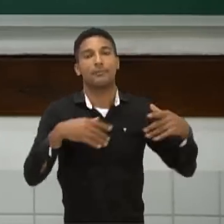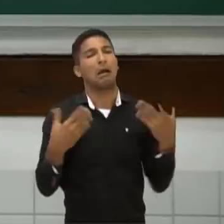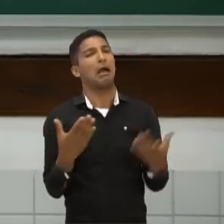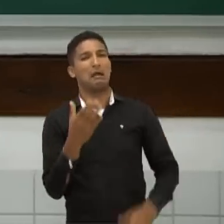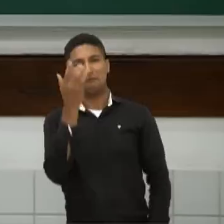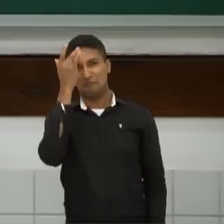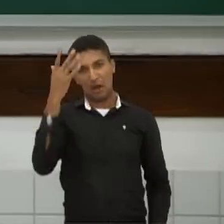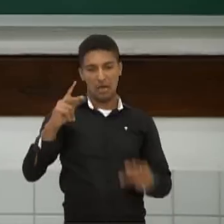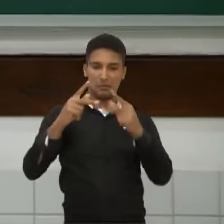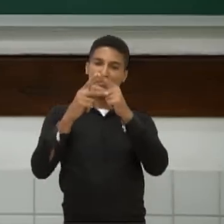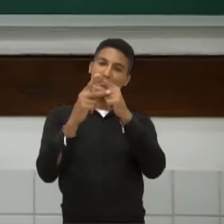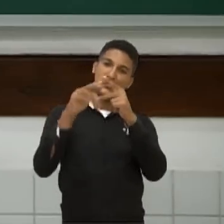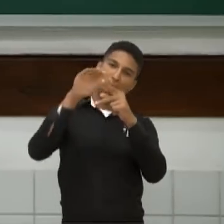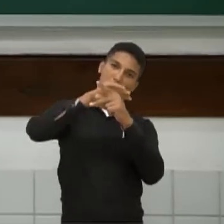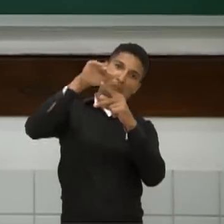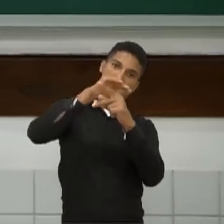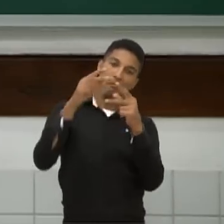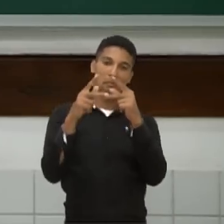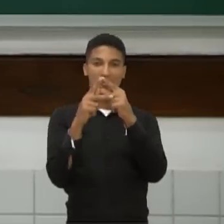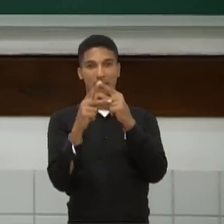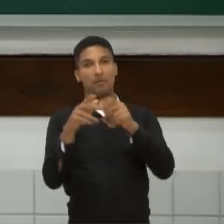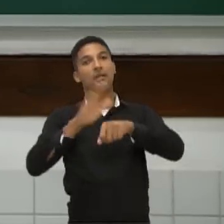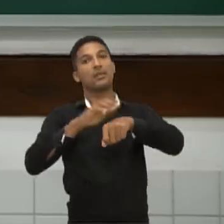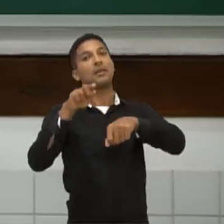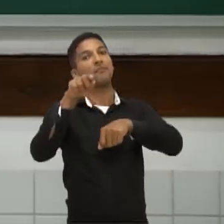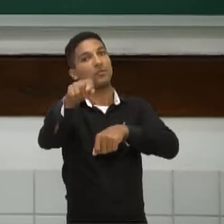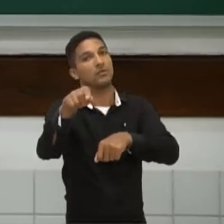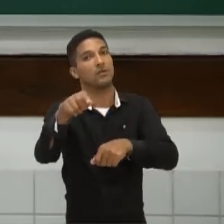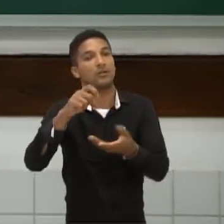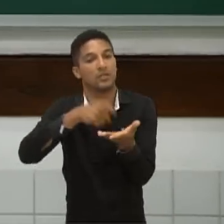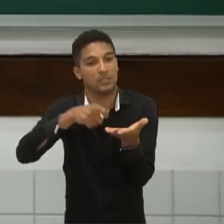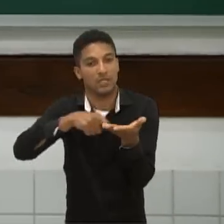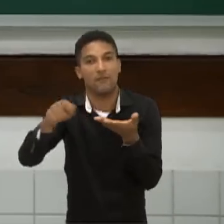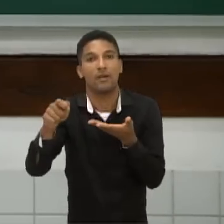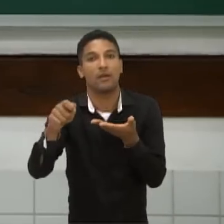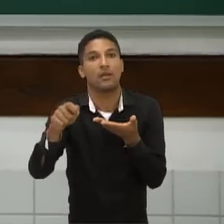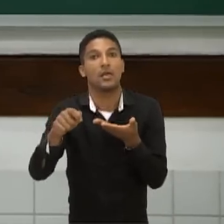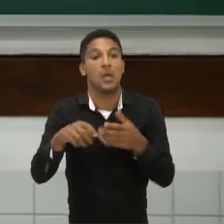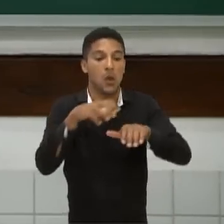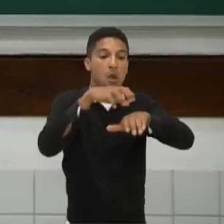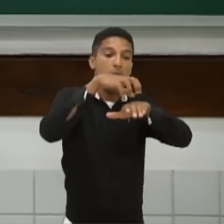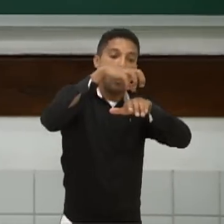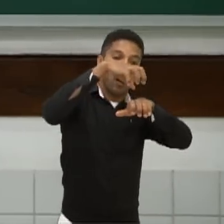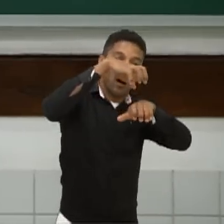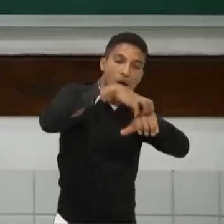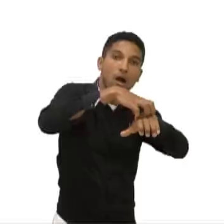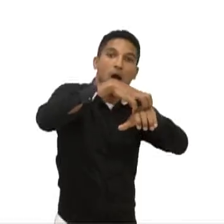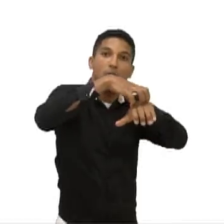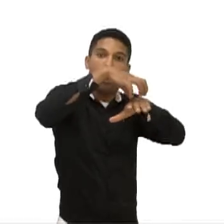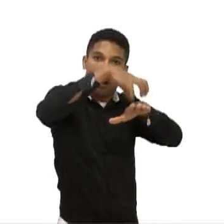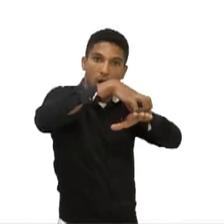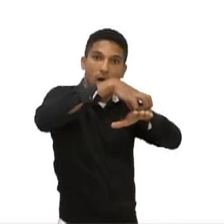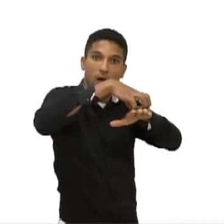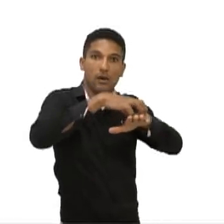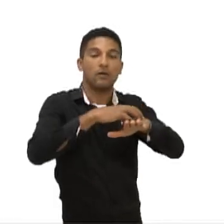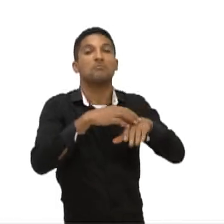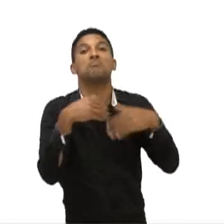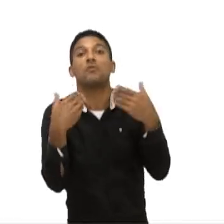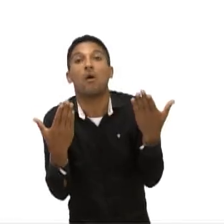tá bom? Tentem ali responder, indicar que lado que tá esse círculo do triângulo.